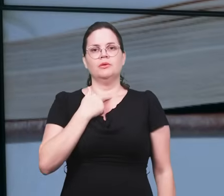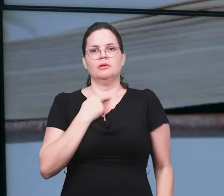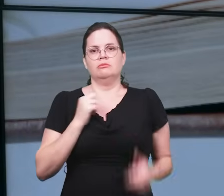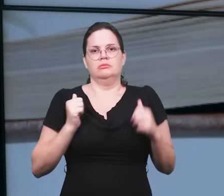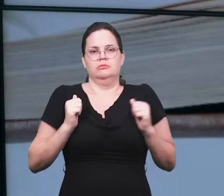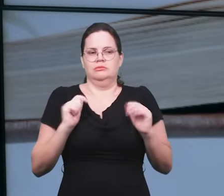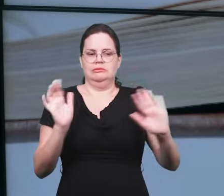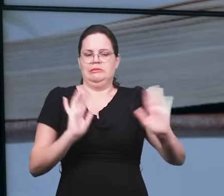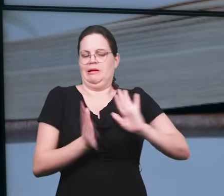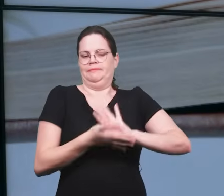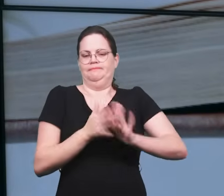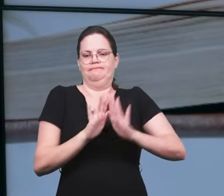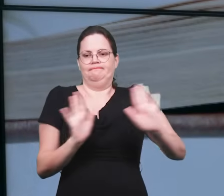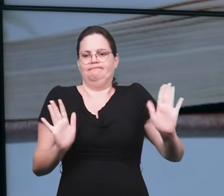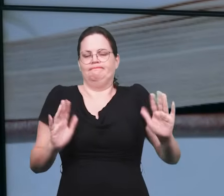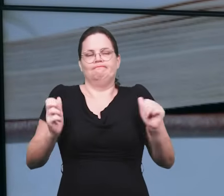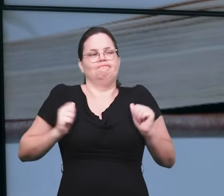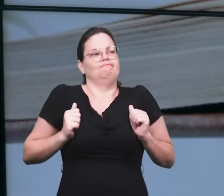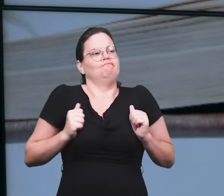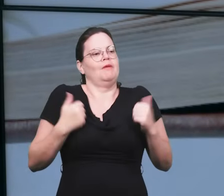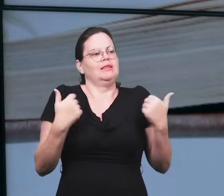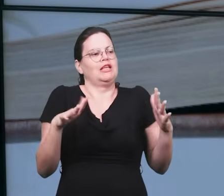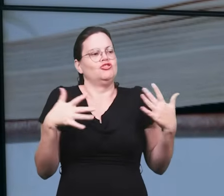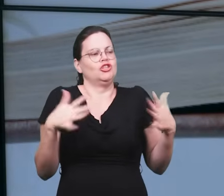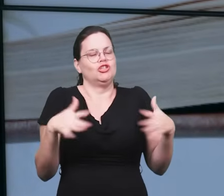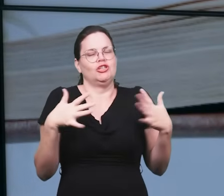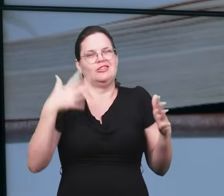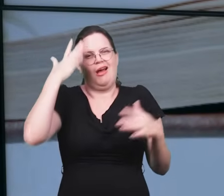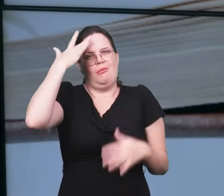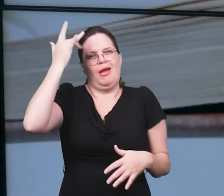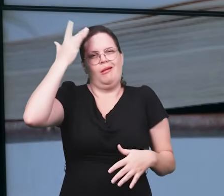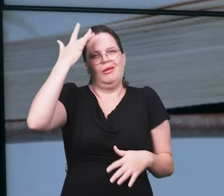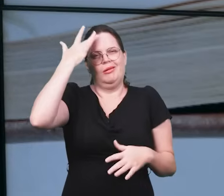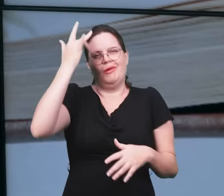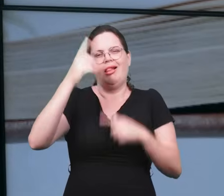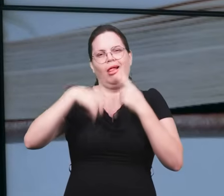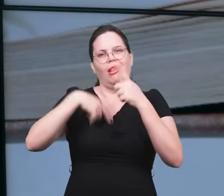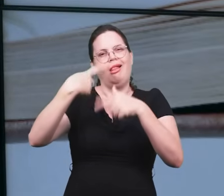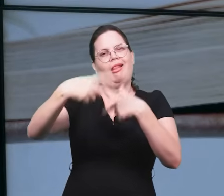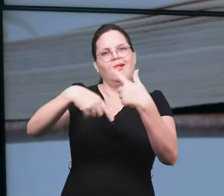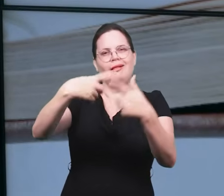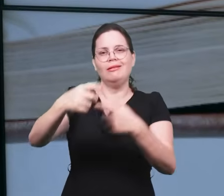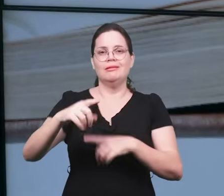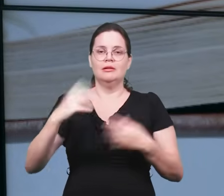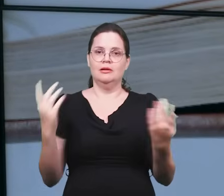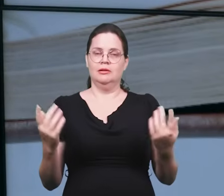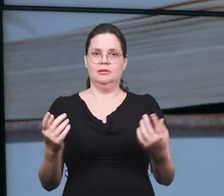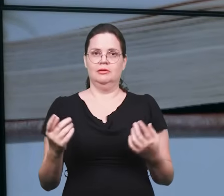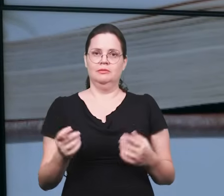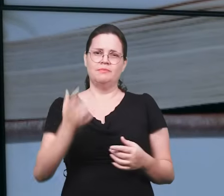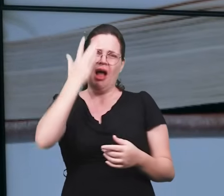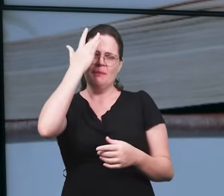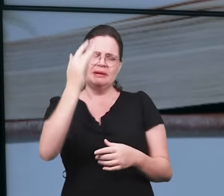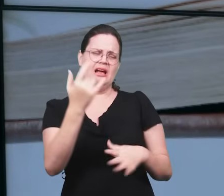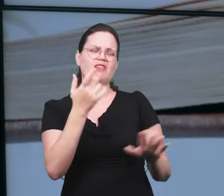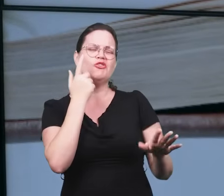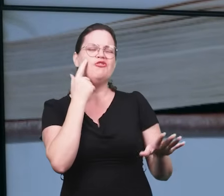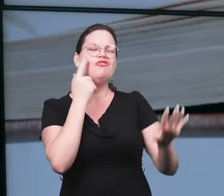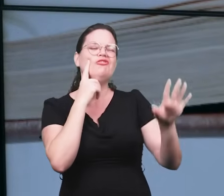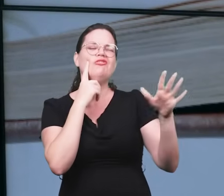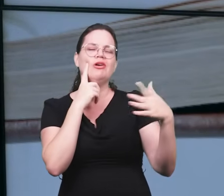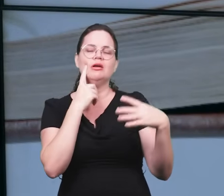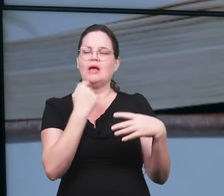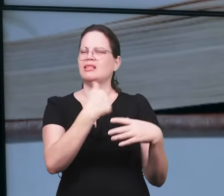acovardar, nos acomodar e deixar, não, amanhã eu vejo isso, né? Eu vou deixar que, às vezes, o irmão